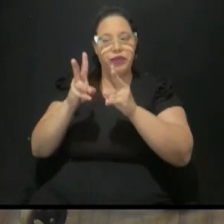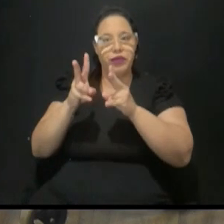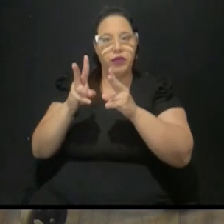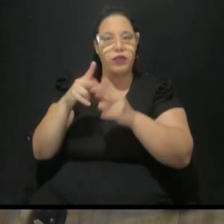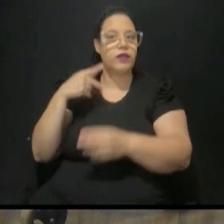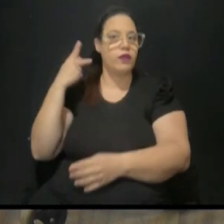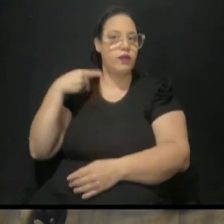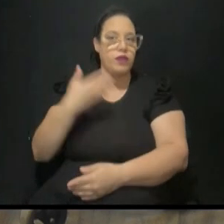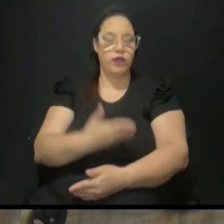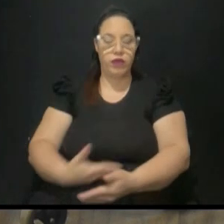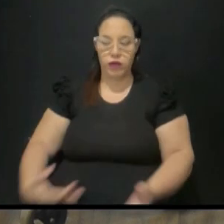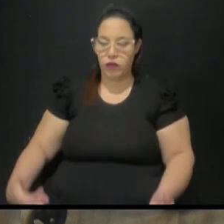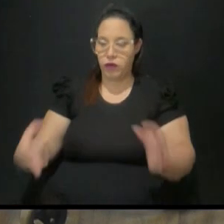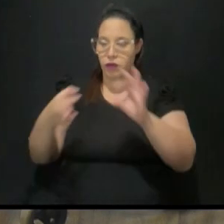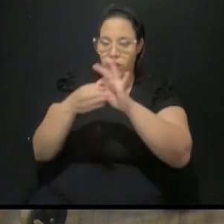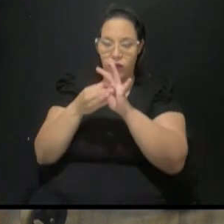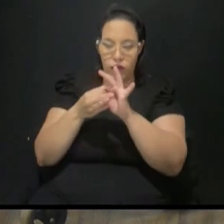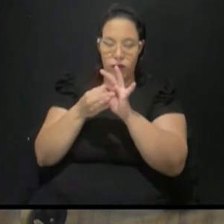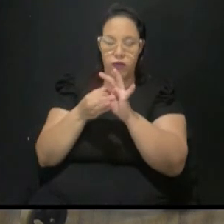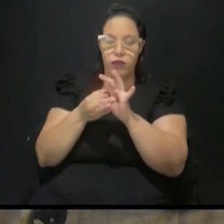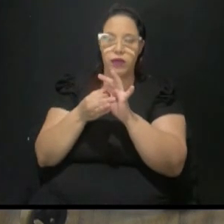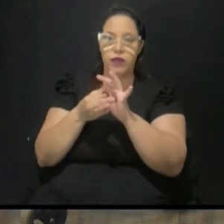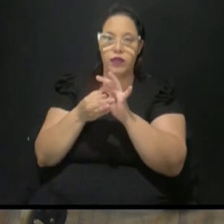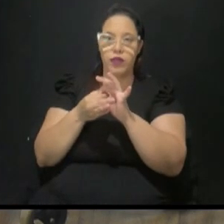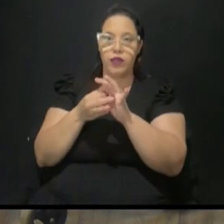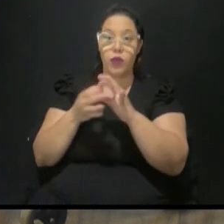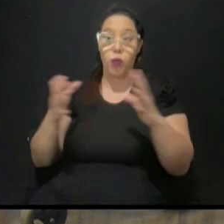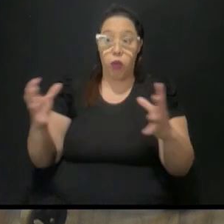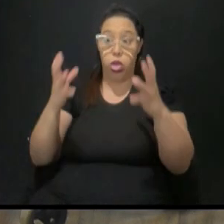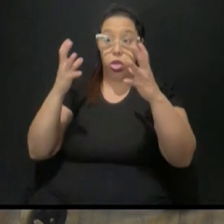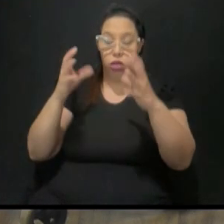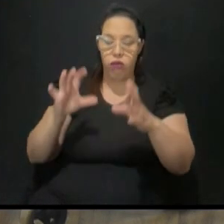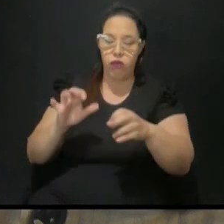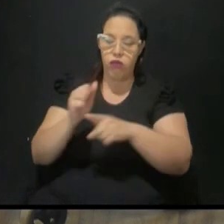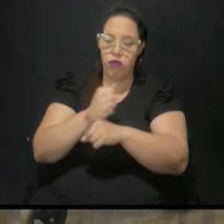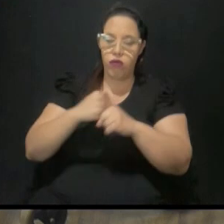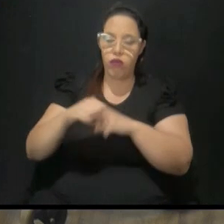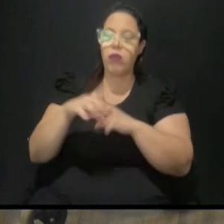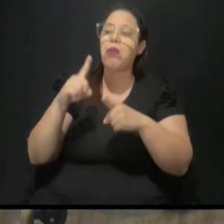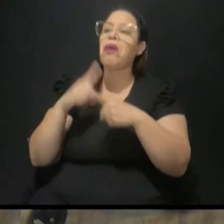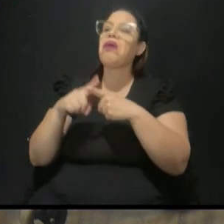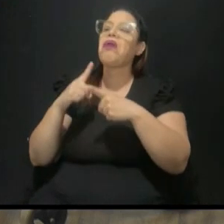unida à ação da sociedade. Por quê? Porque onde